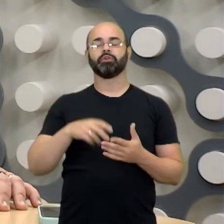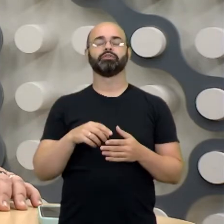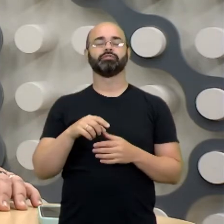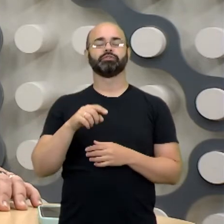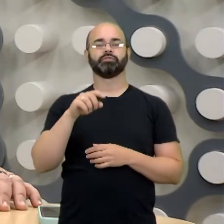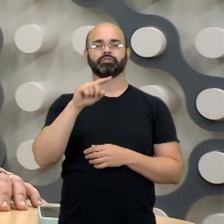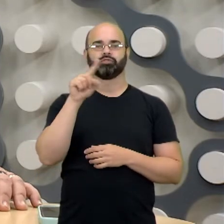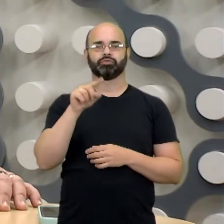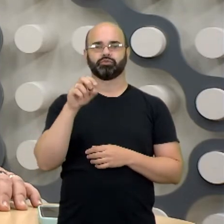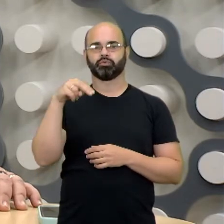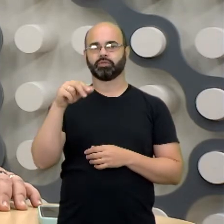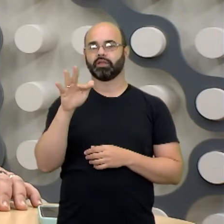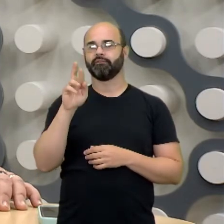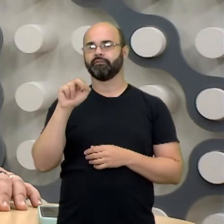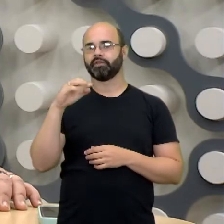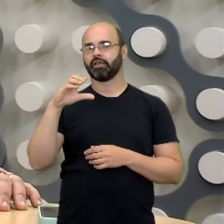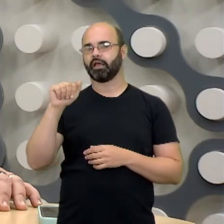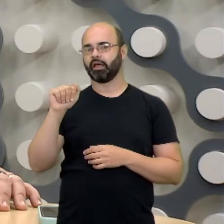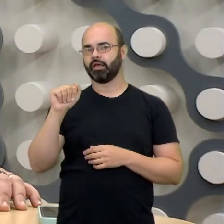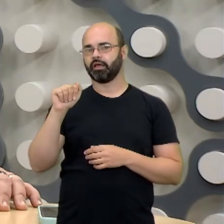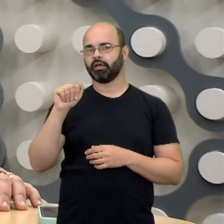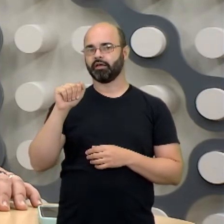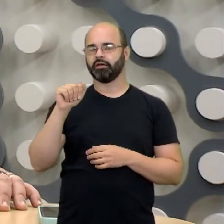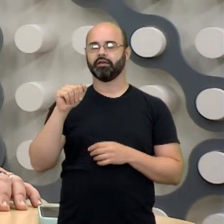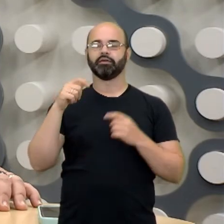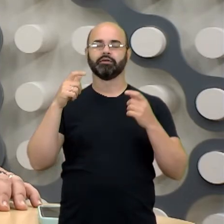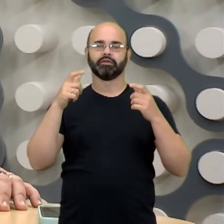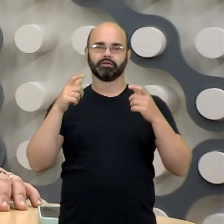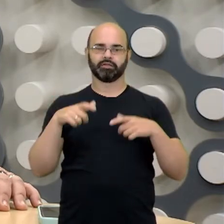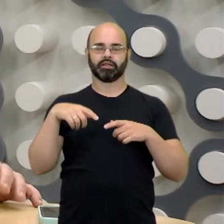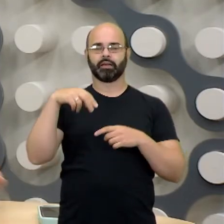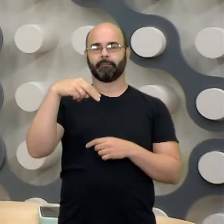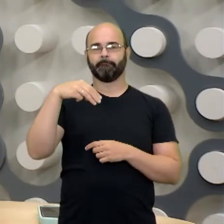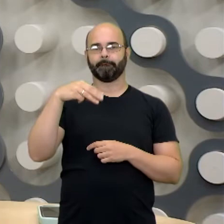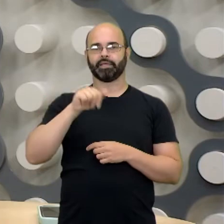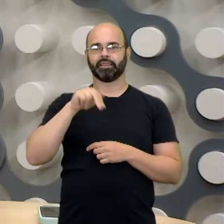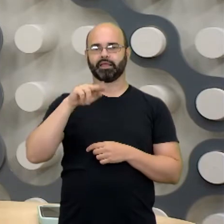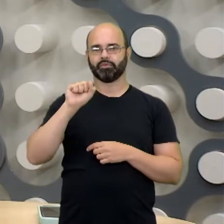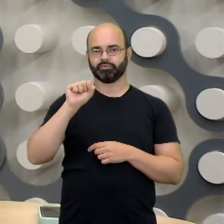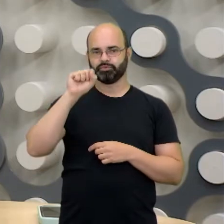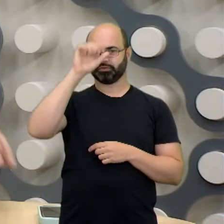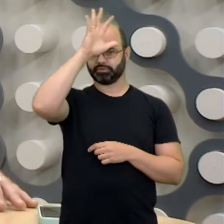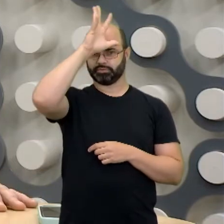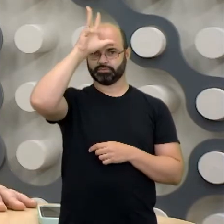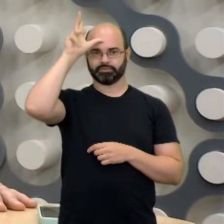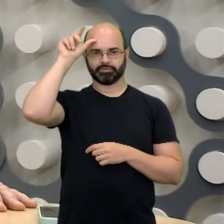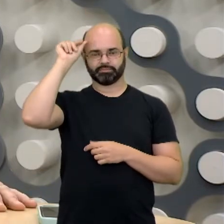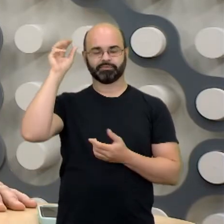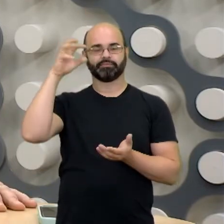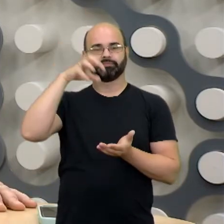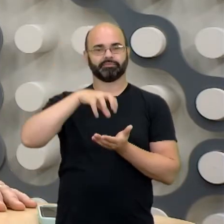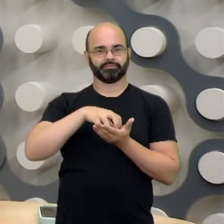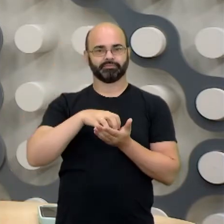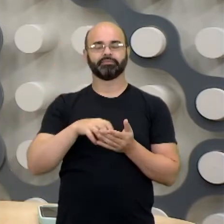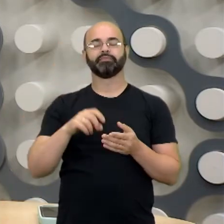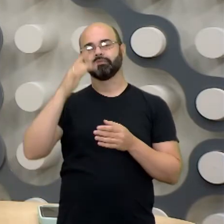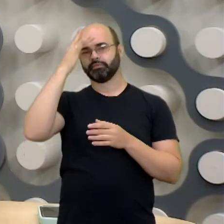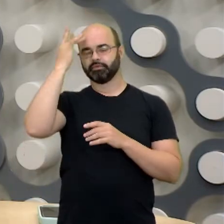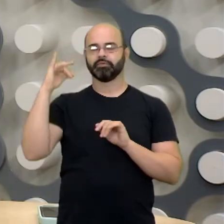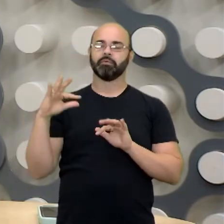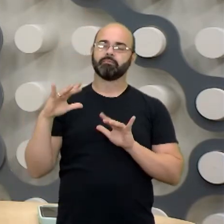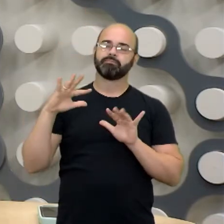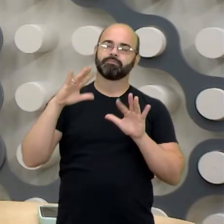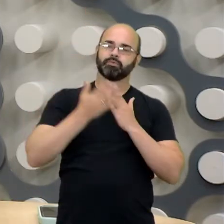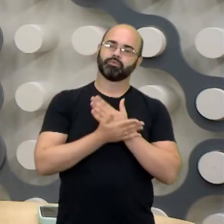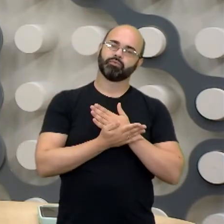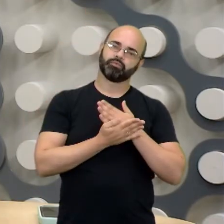né, no período aí de final da década de 1960 a 1970, né? Então há incentivos e a população acaba se deslocando. Mas a